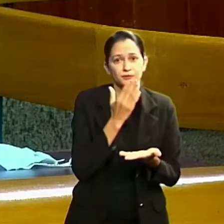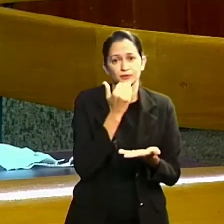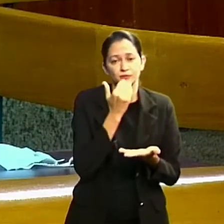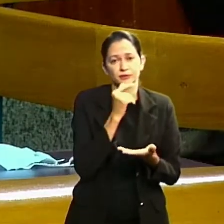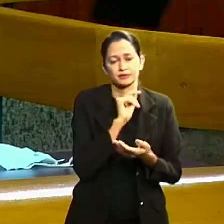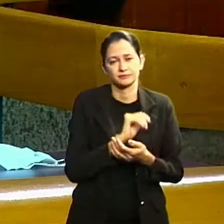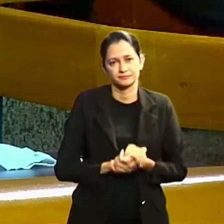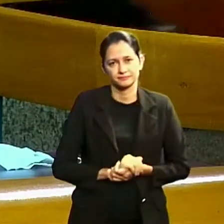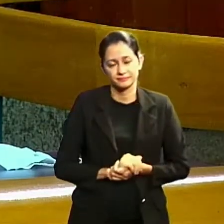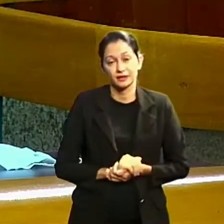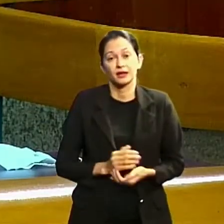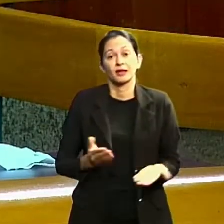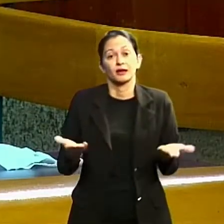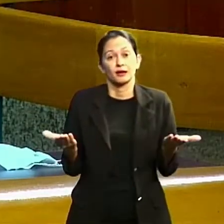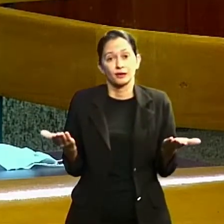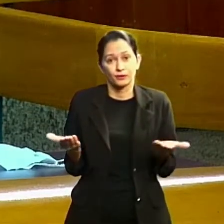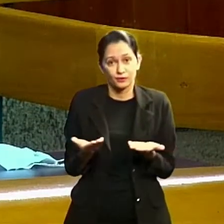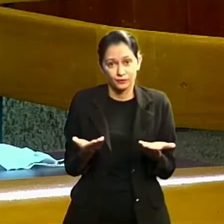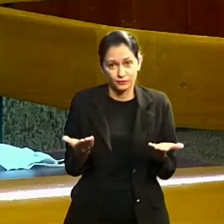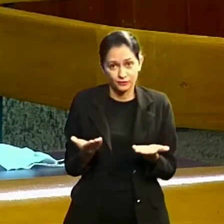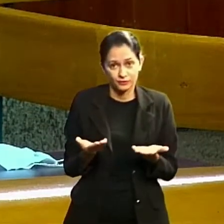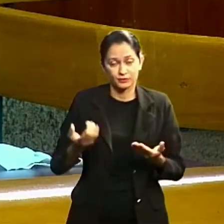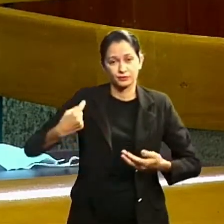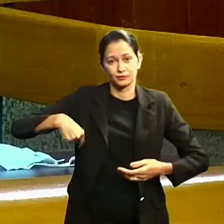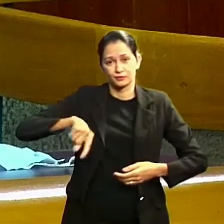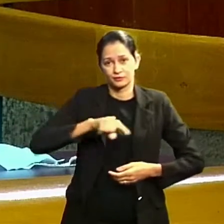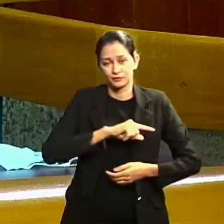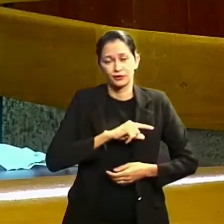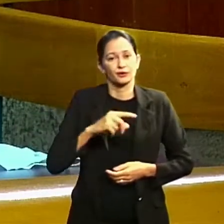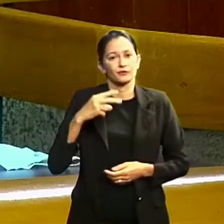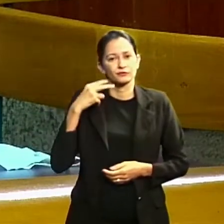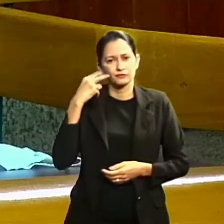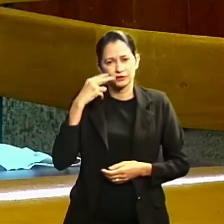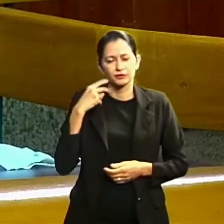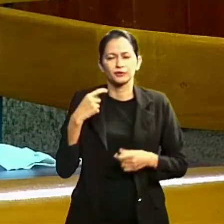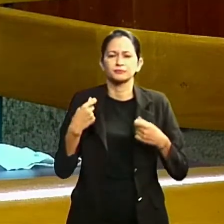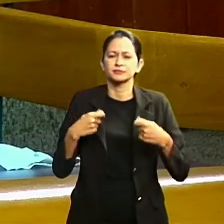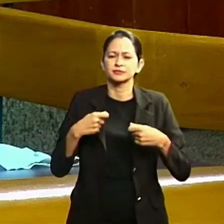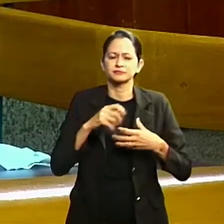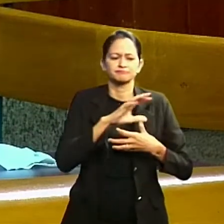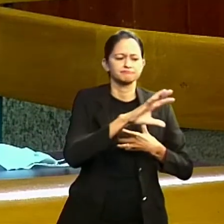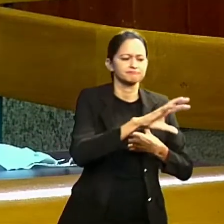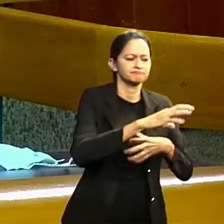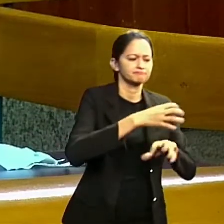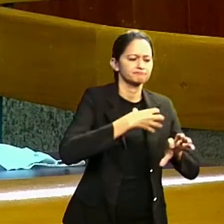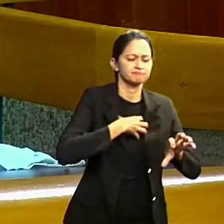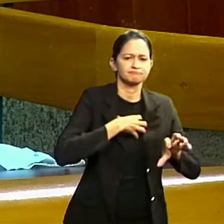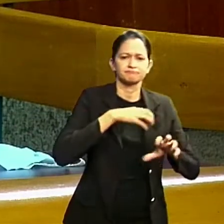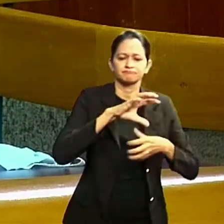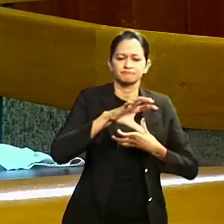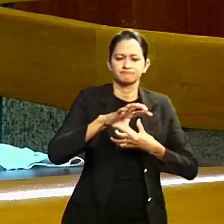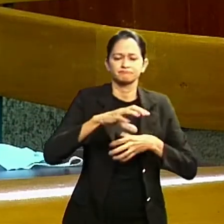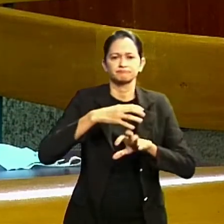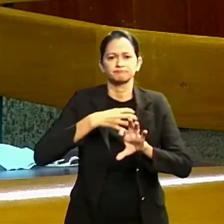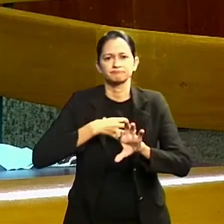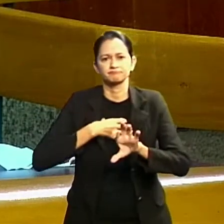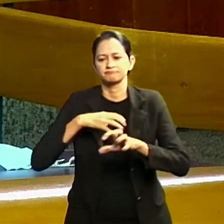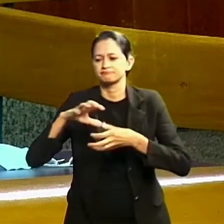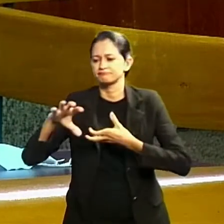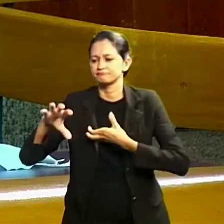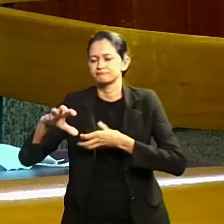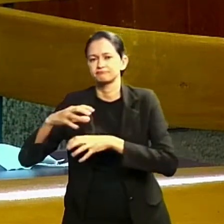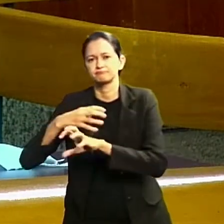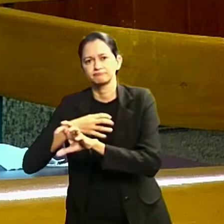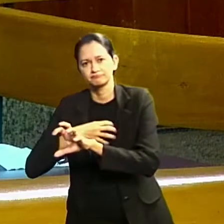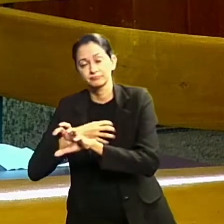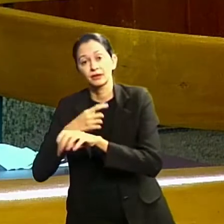Momento em que precisamos, enquanto parlamentares, ter uma sensibilidade de buscar